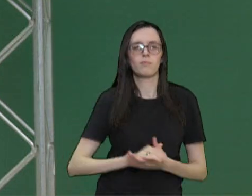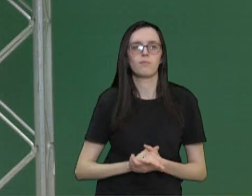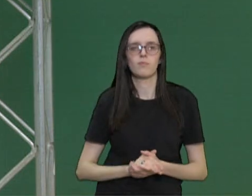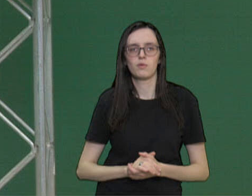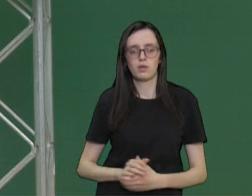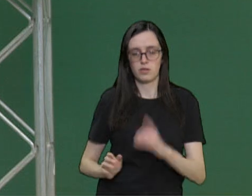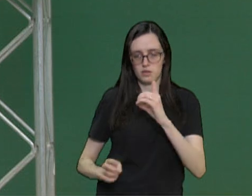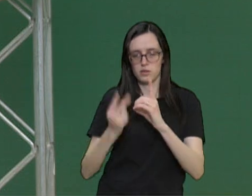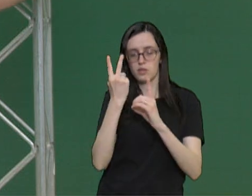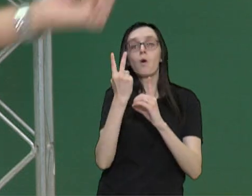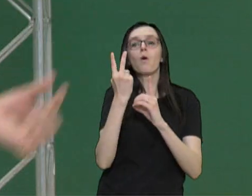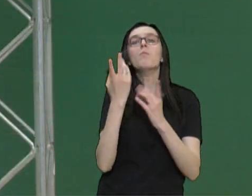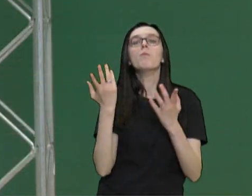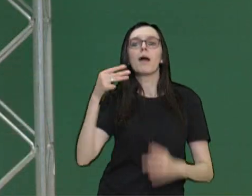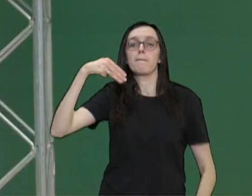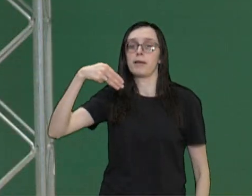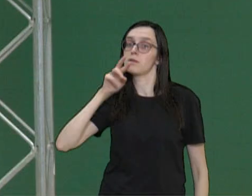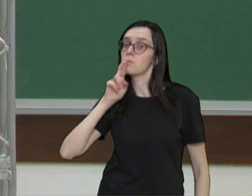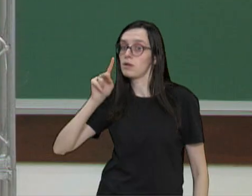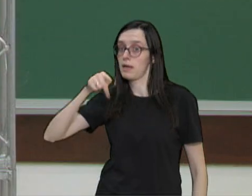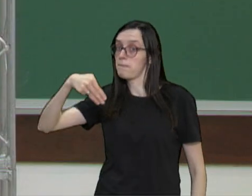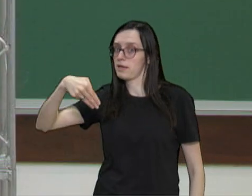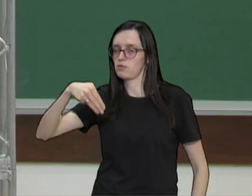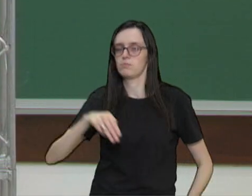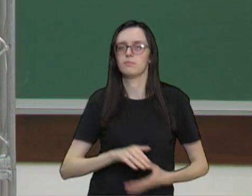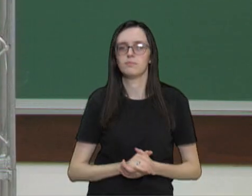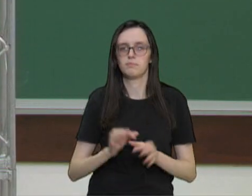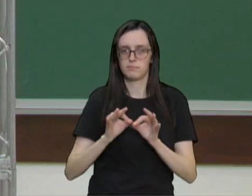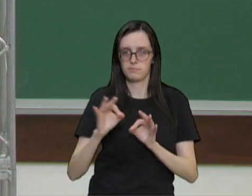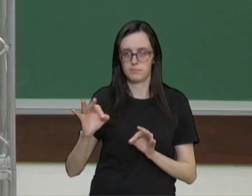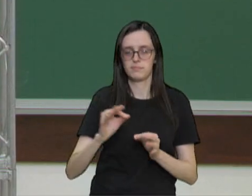medida em metro. Tudo bem.